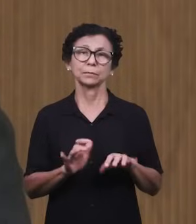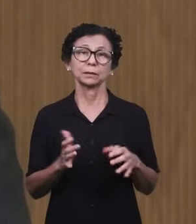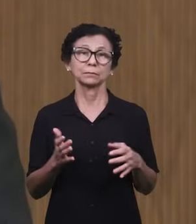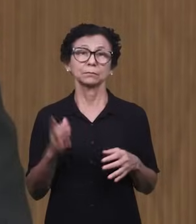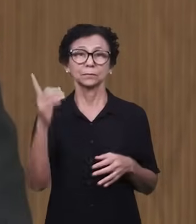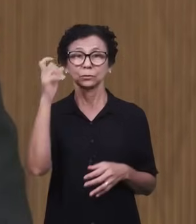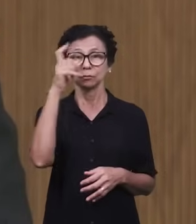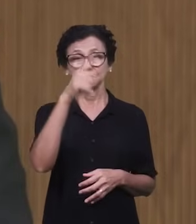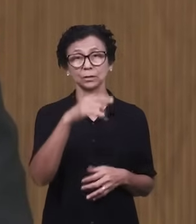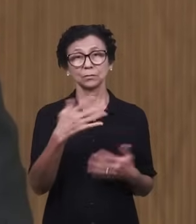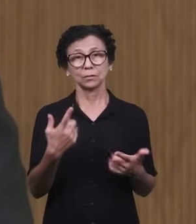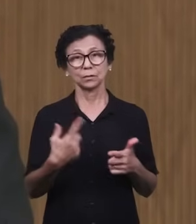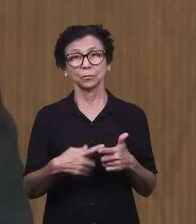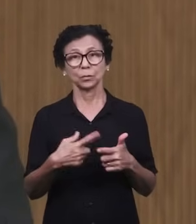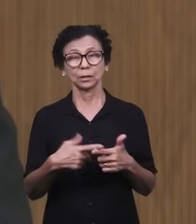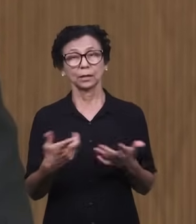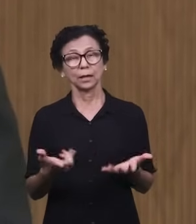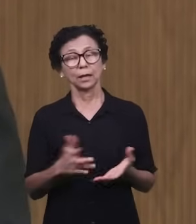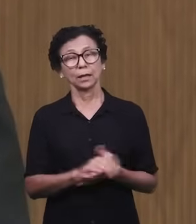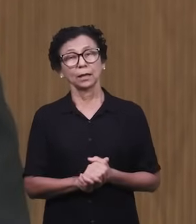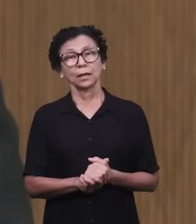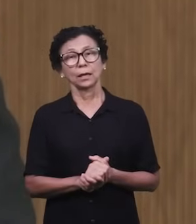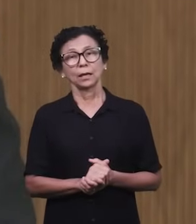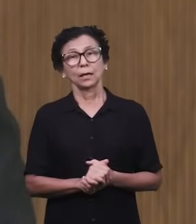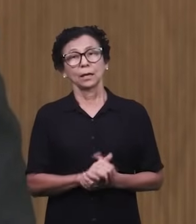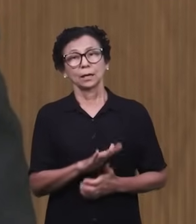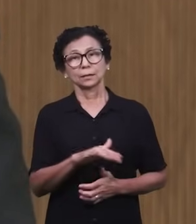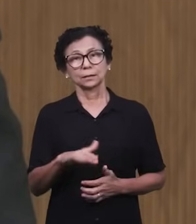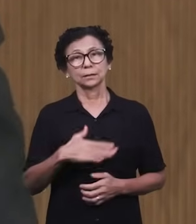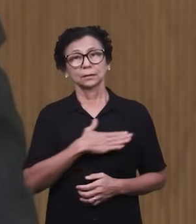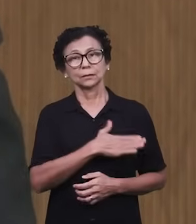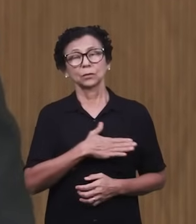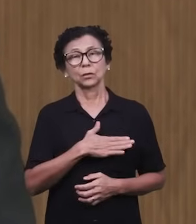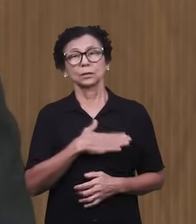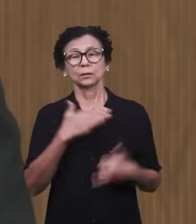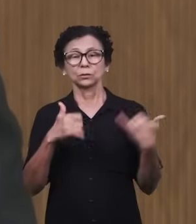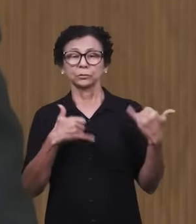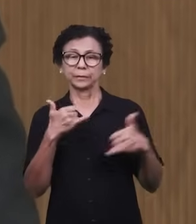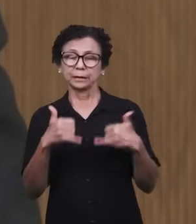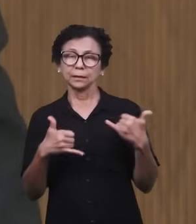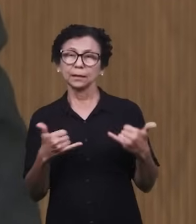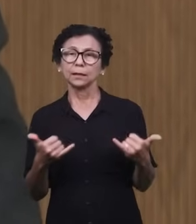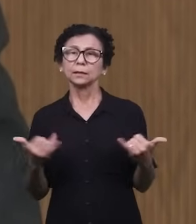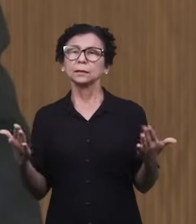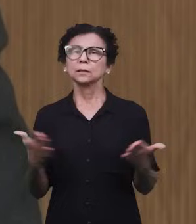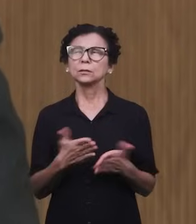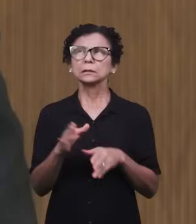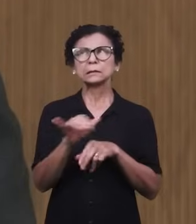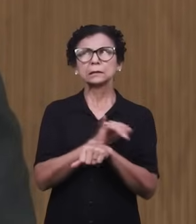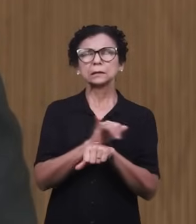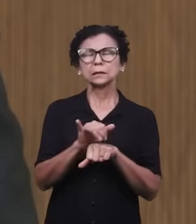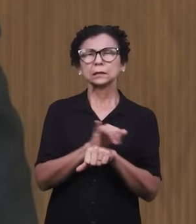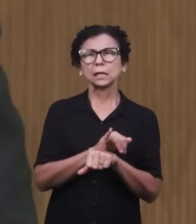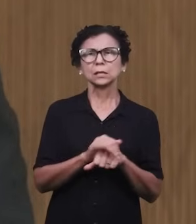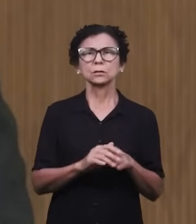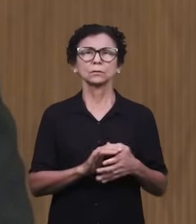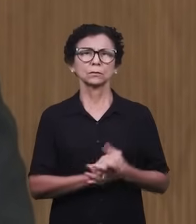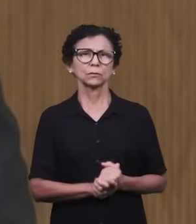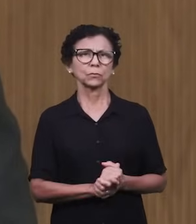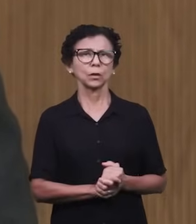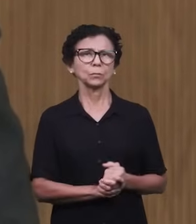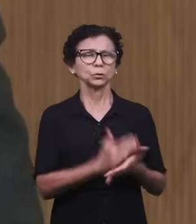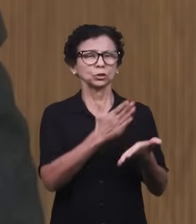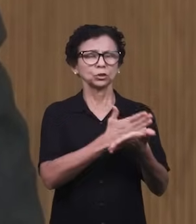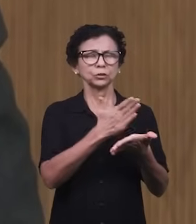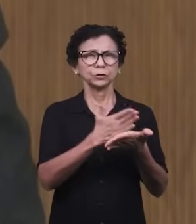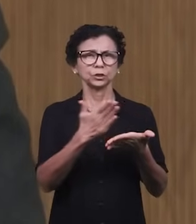da Jane, né? E isso foi dentro de pouco tempo, assim, ela deu um salto e continua até